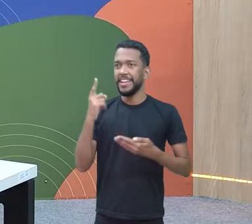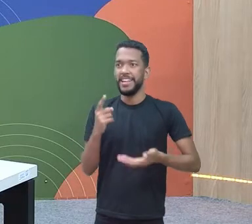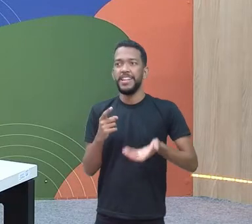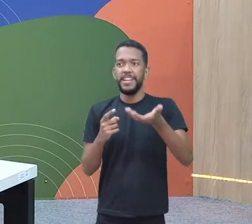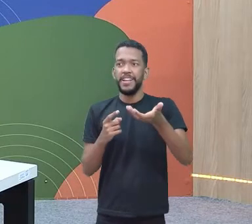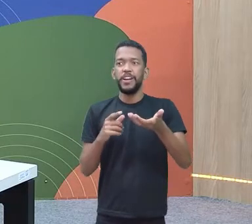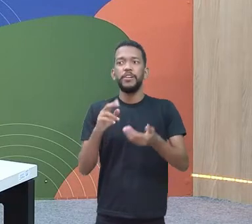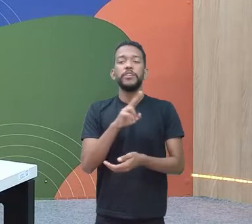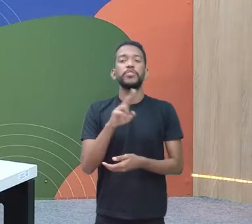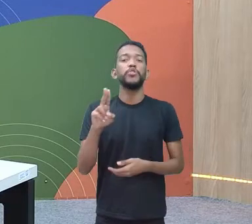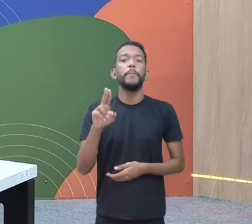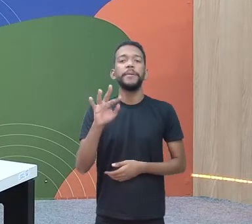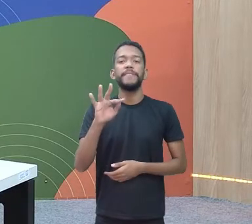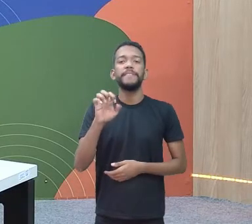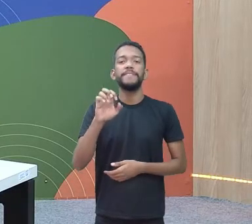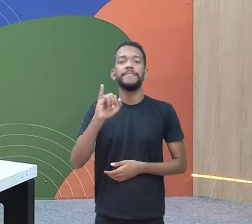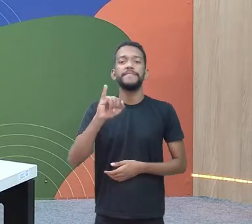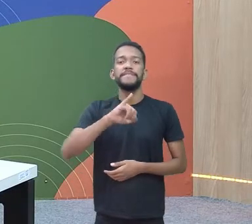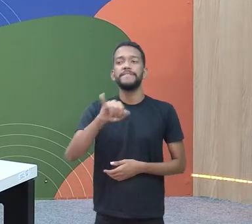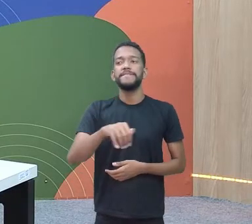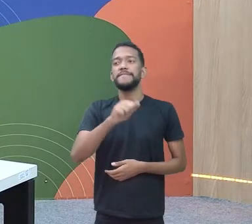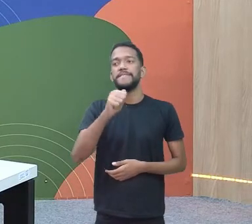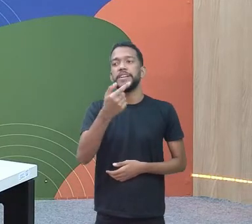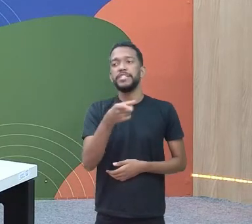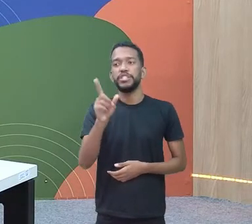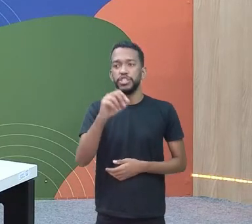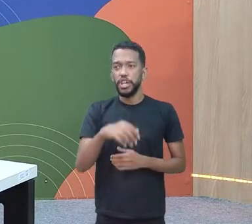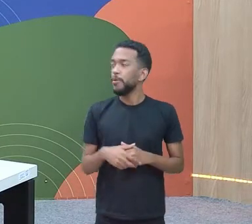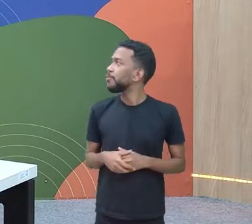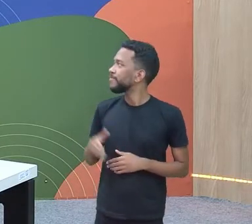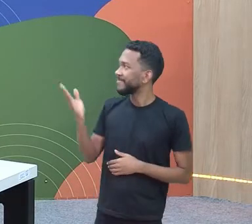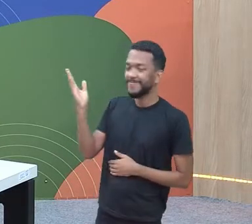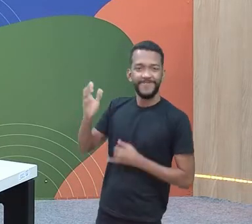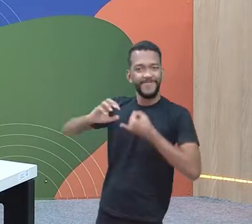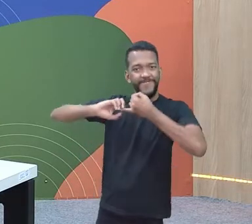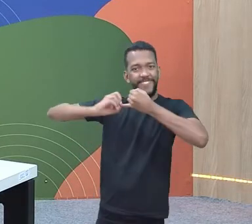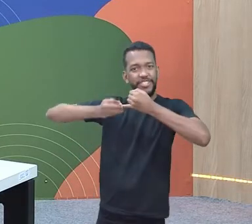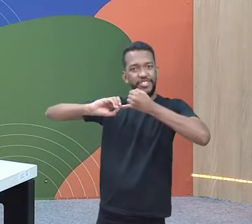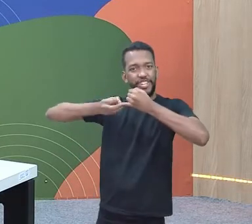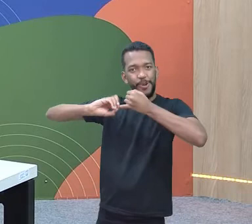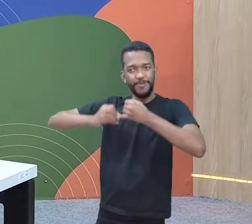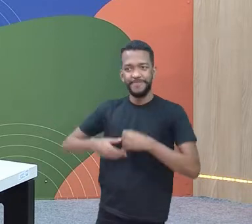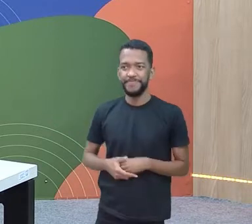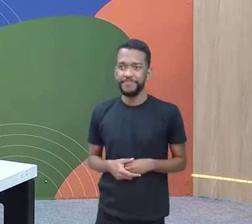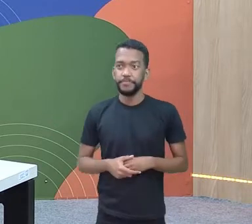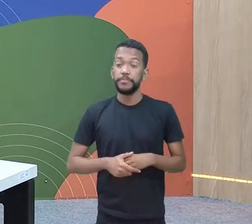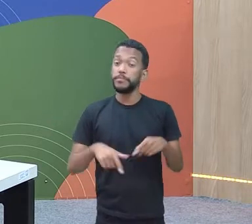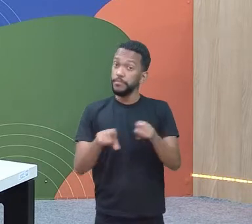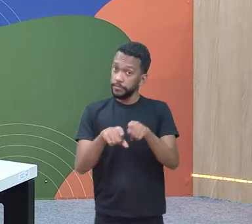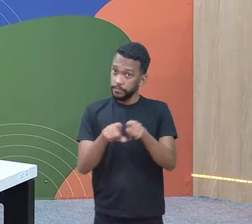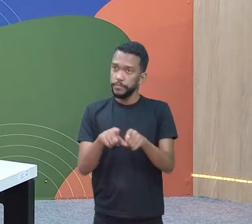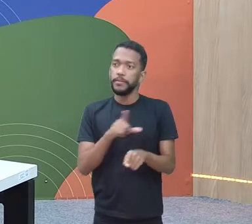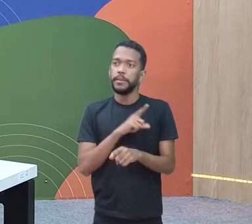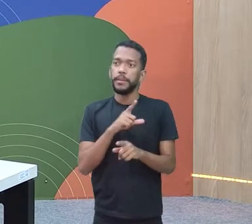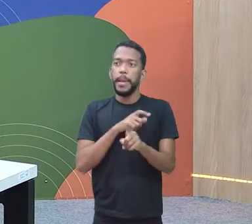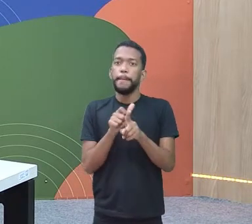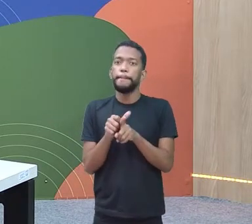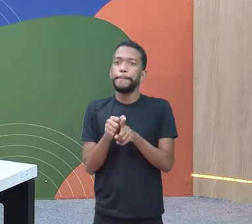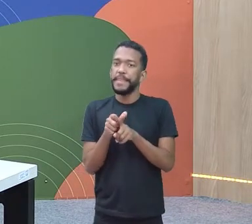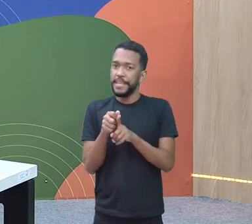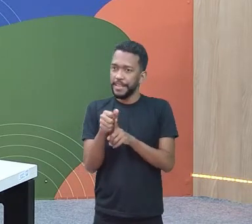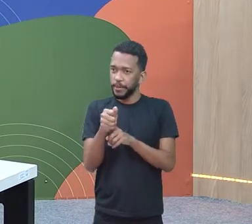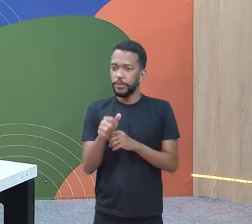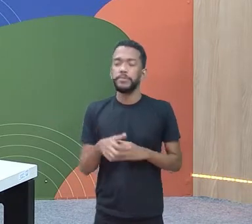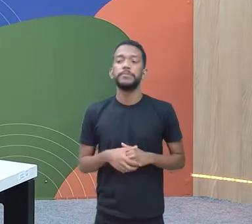aqui do feijão, né? Então, vou mostrar aqui a vocês o feijão. Tenho também o milho,